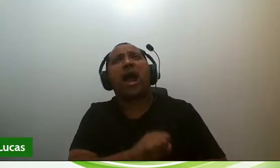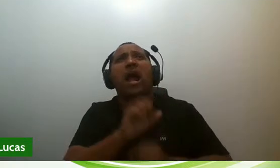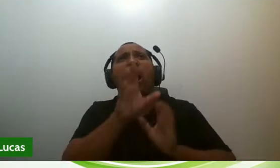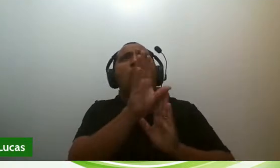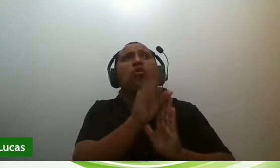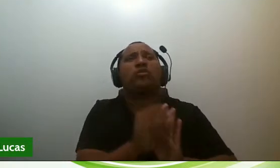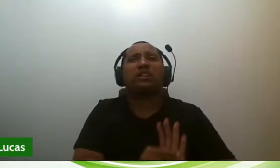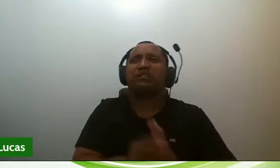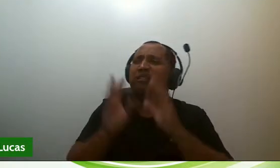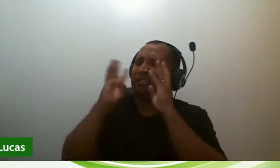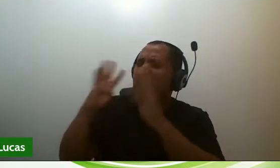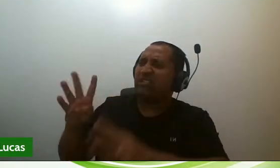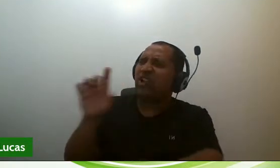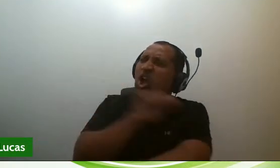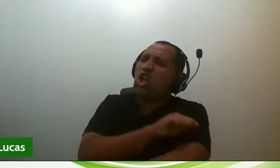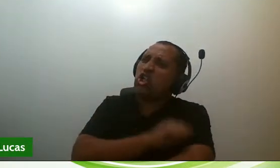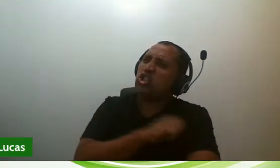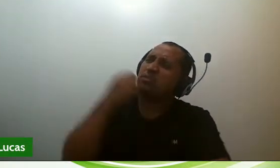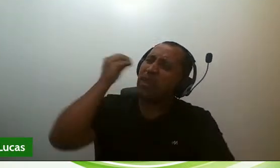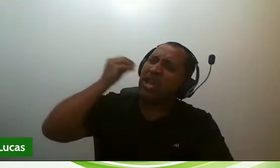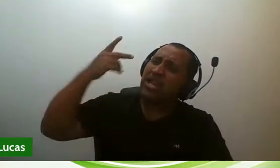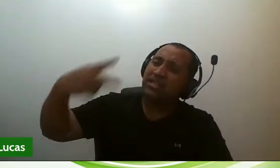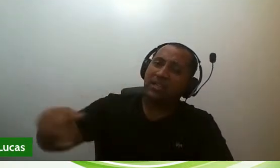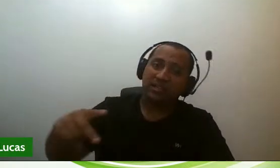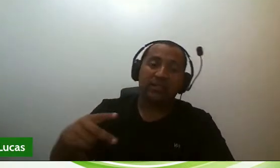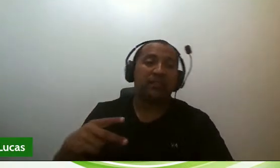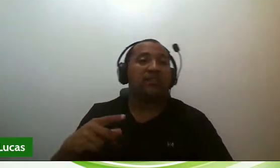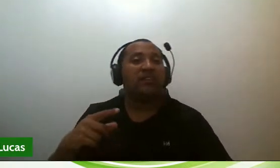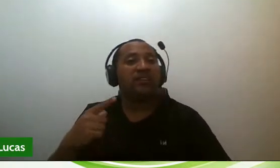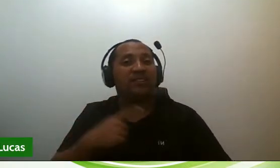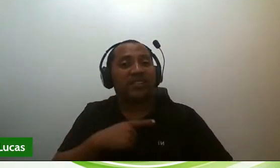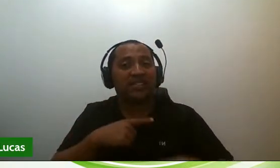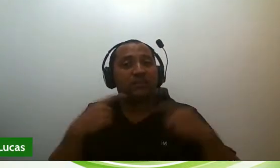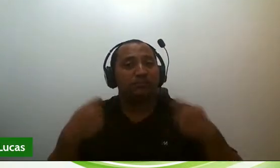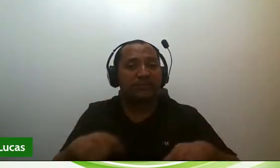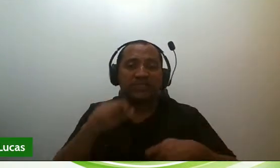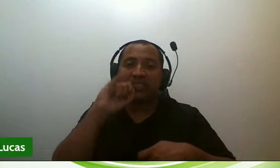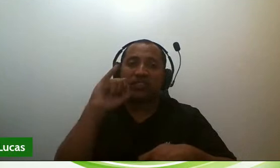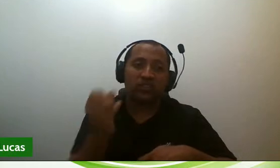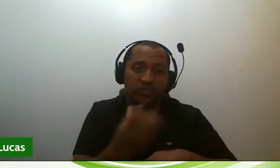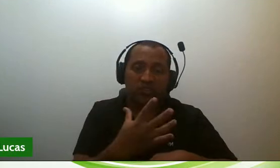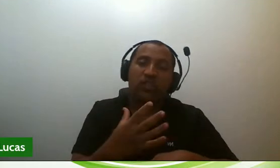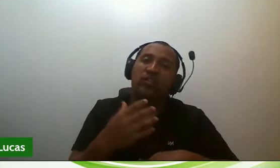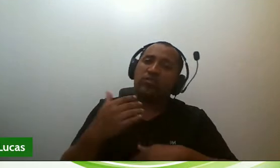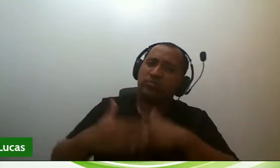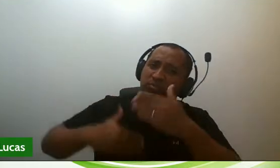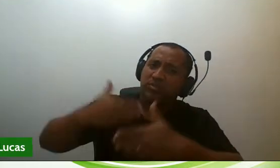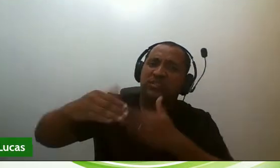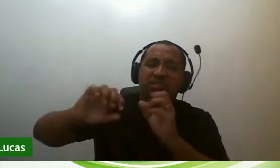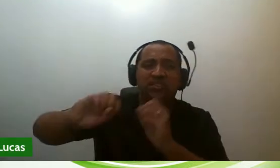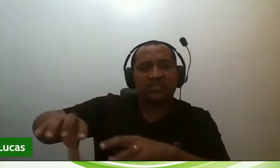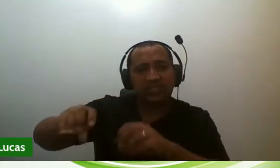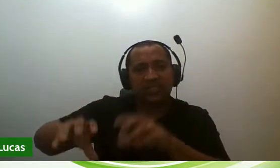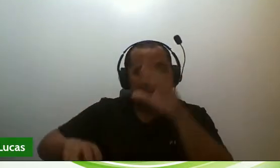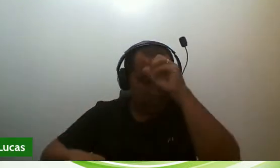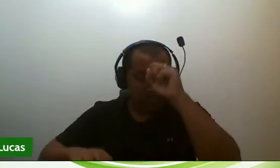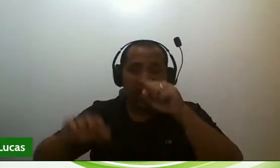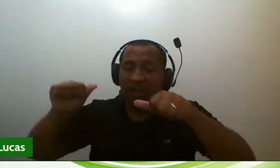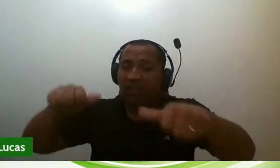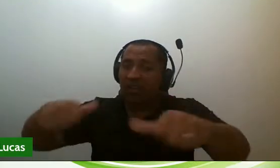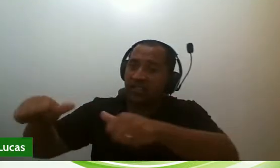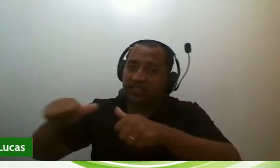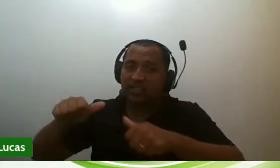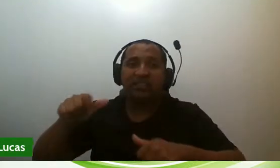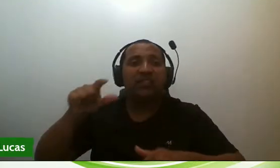ficar escutando o aluno, a experiência dele. A gente tem que inovar, de fato, nesse processo de ensino, de aprendizagem e avaliação e